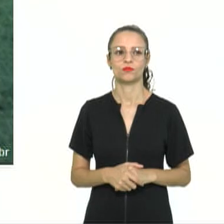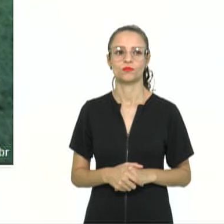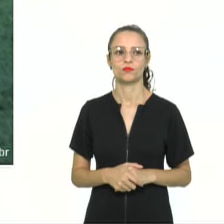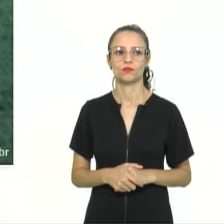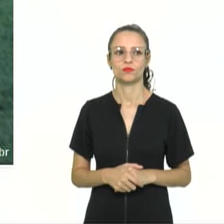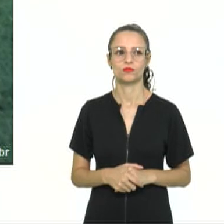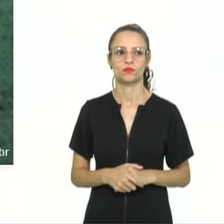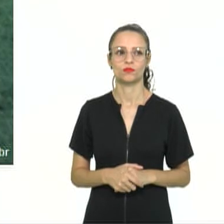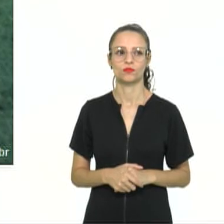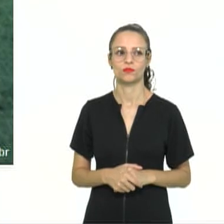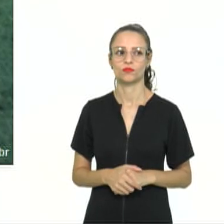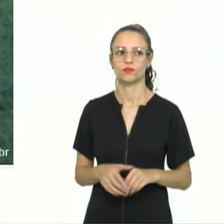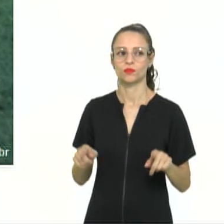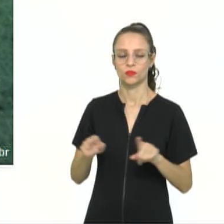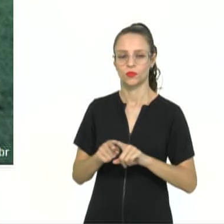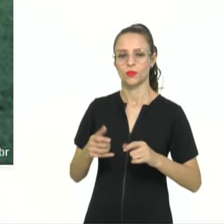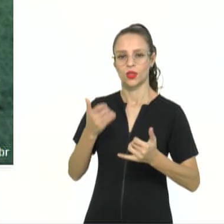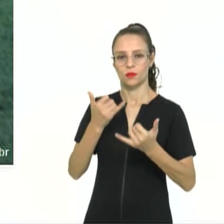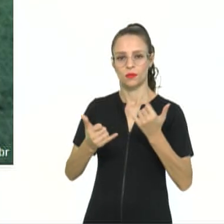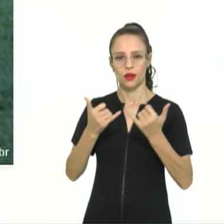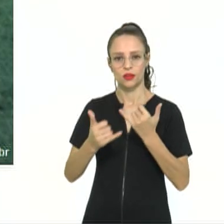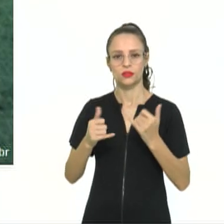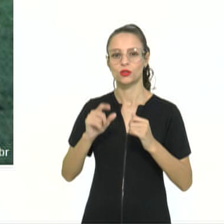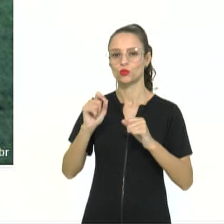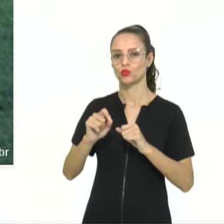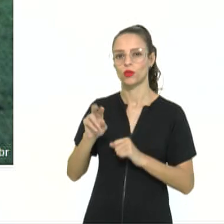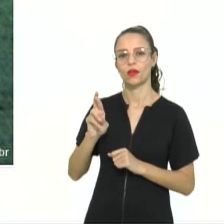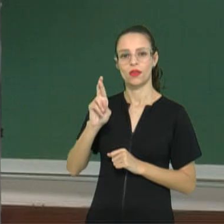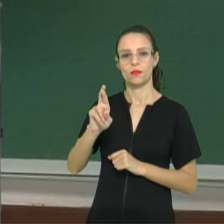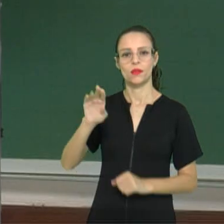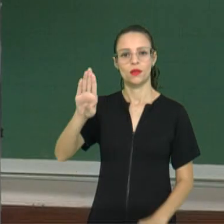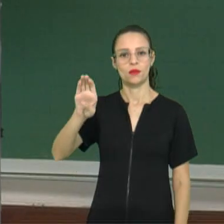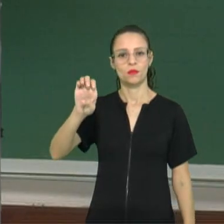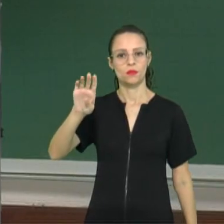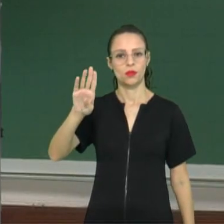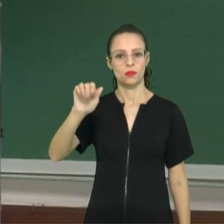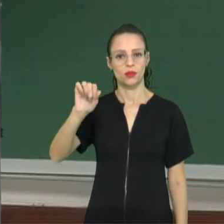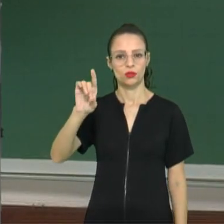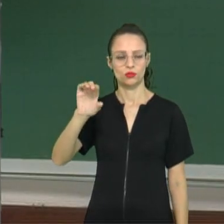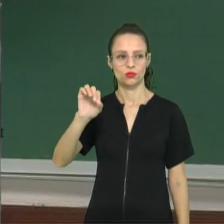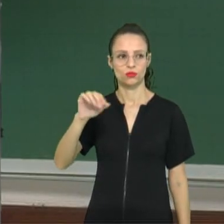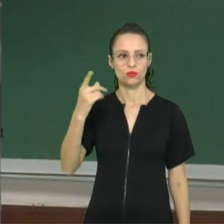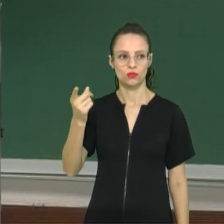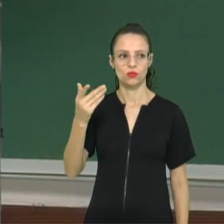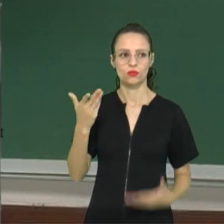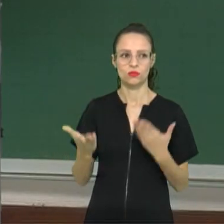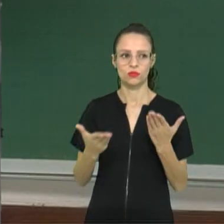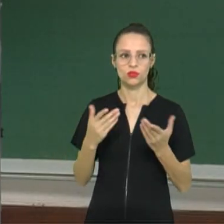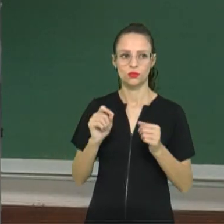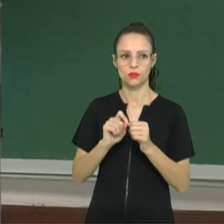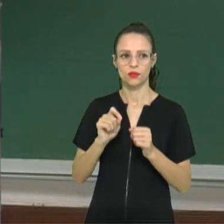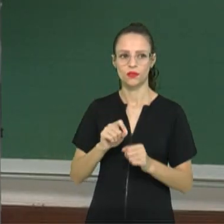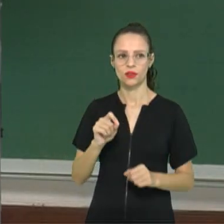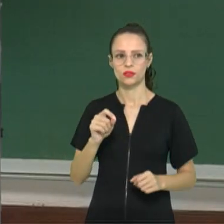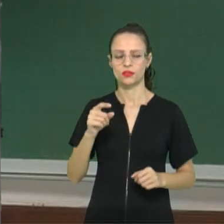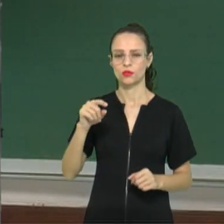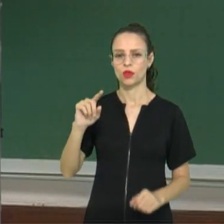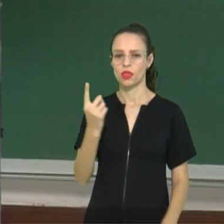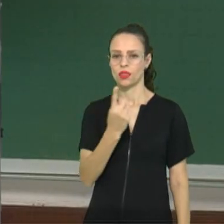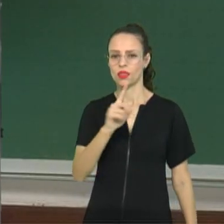bêbado também, né? Então é justamente essa ideia, então é representar o movimento que um bêbado faria, né? Então, para desvencilhar,